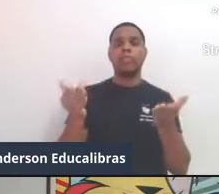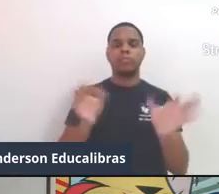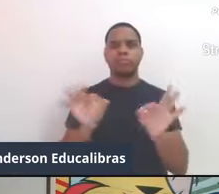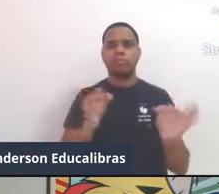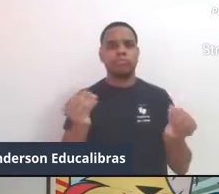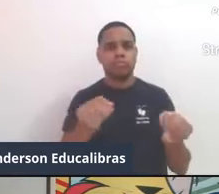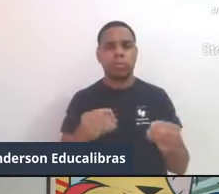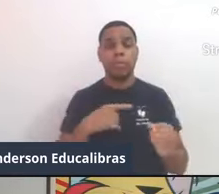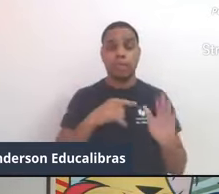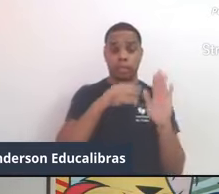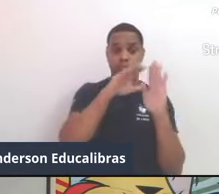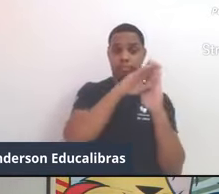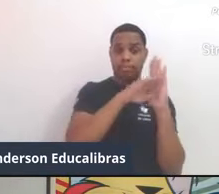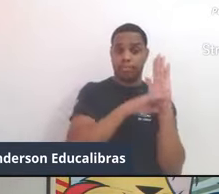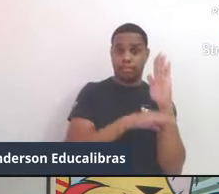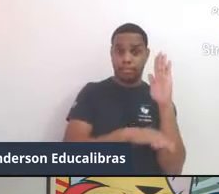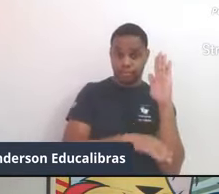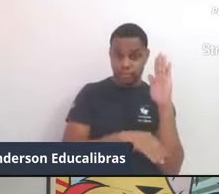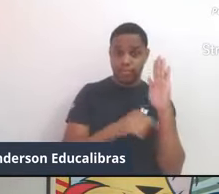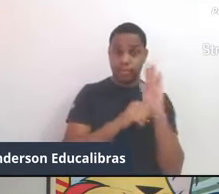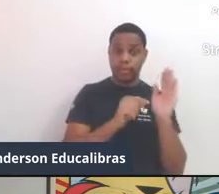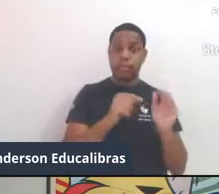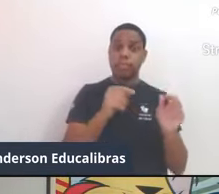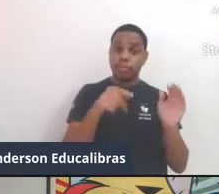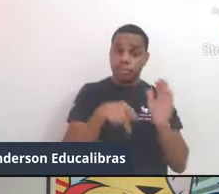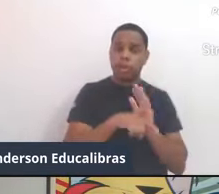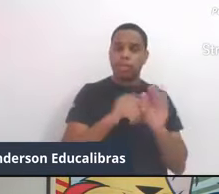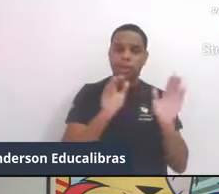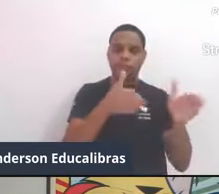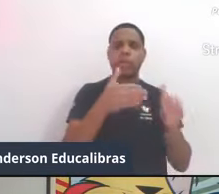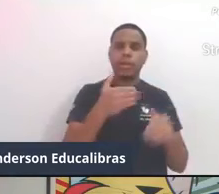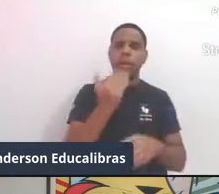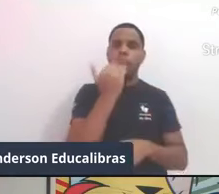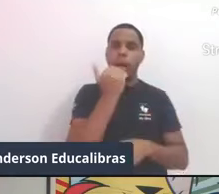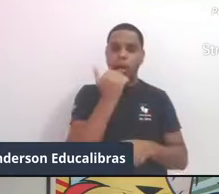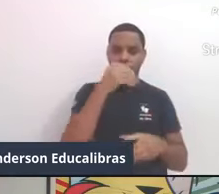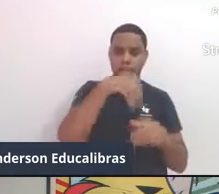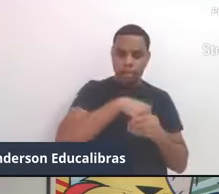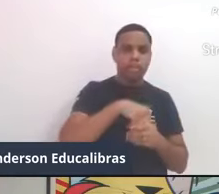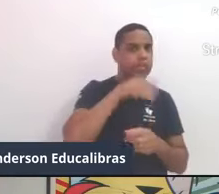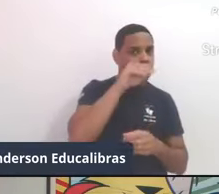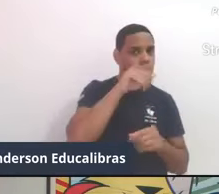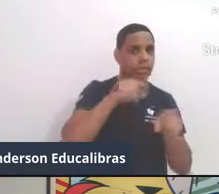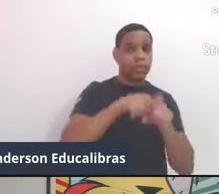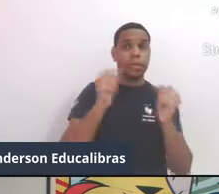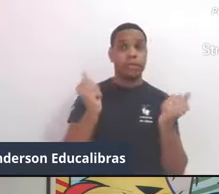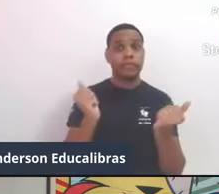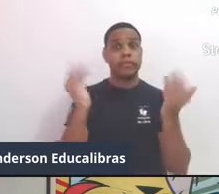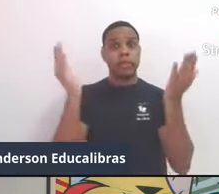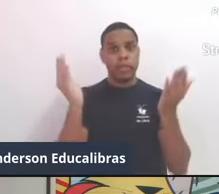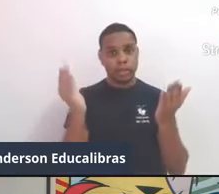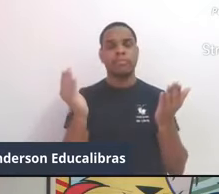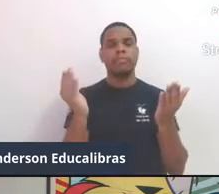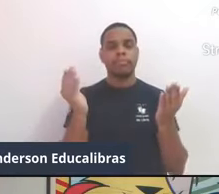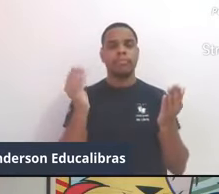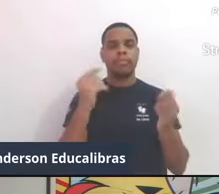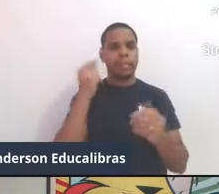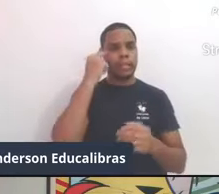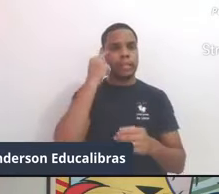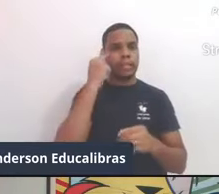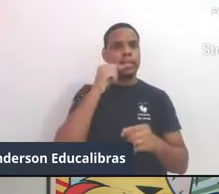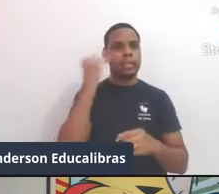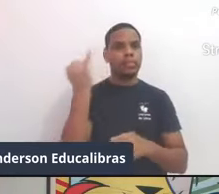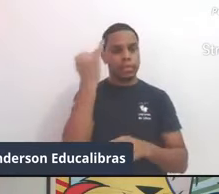muito forte ligado à questão alimentar, tanto internamente como permanente, né? Nós que tem